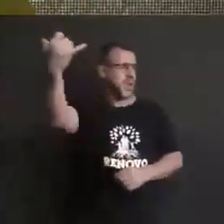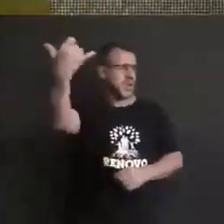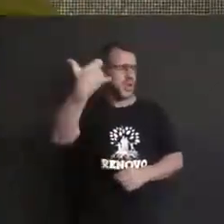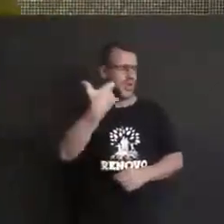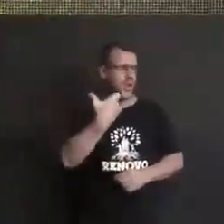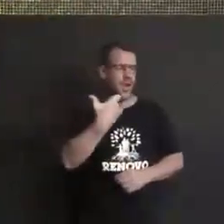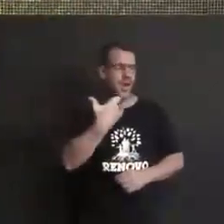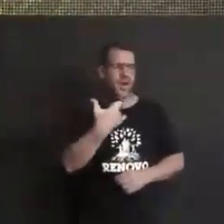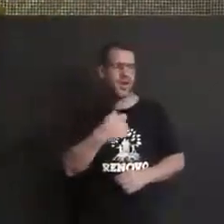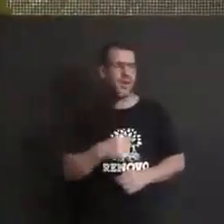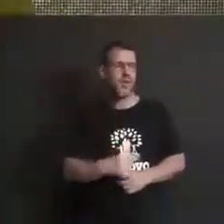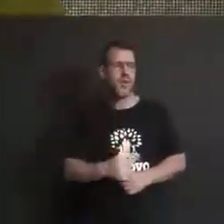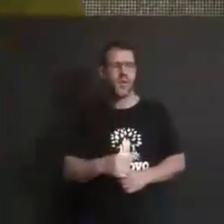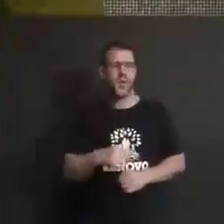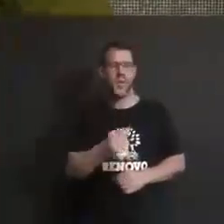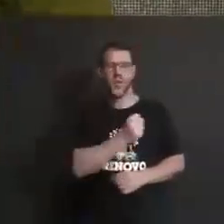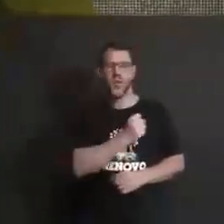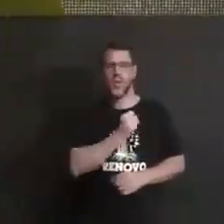respeito disso.